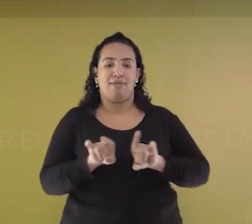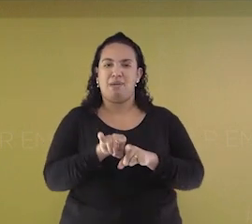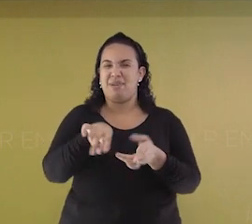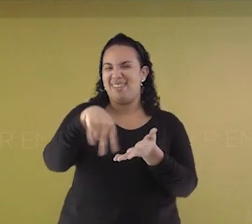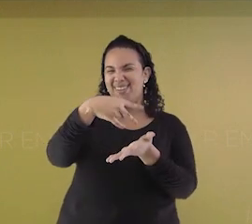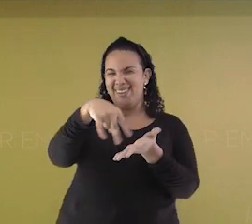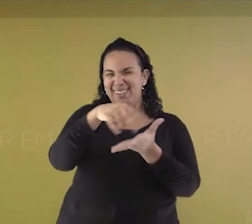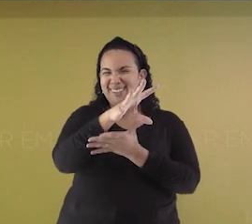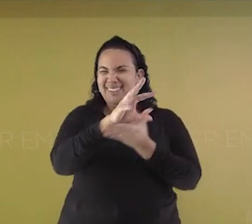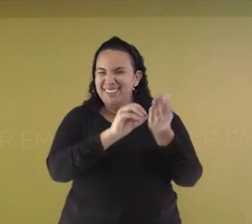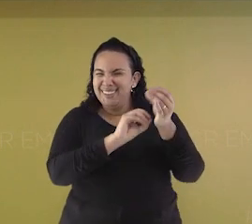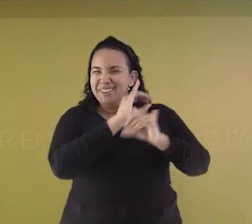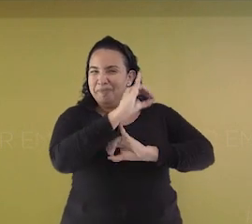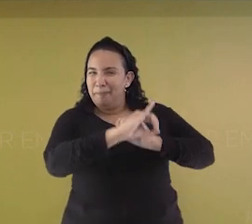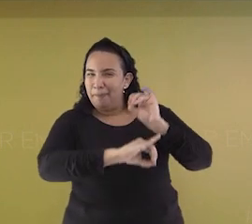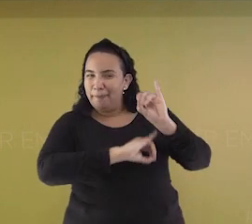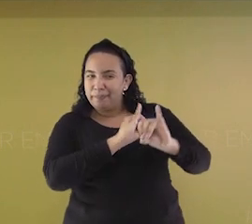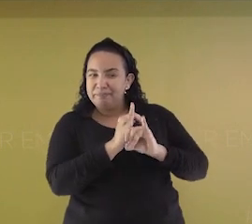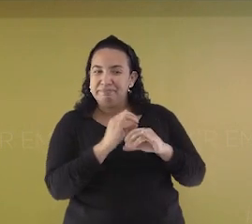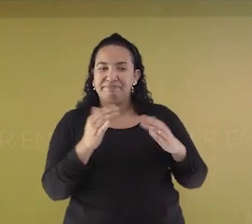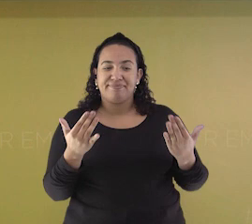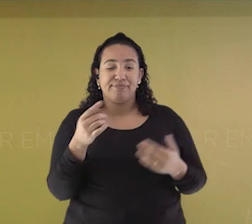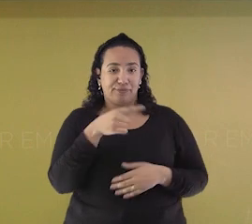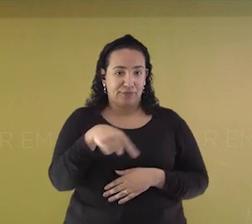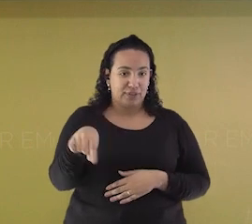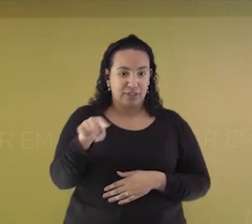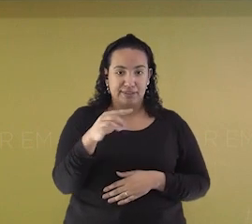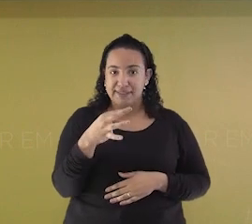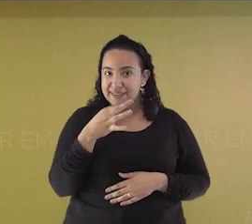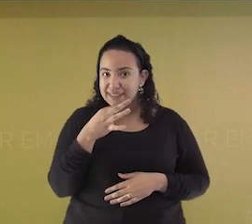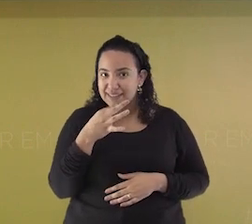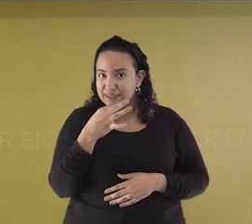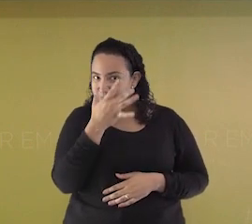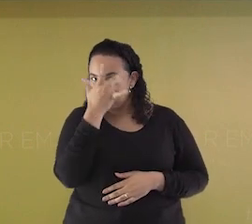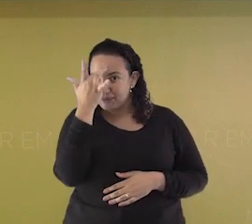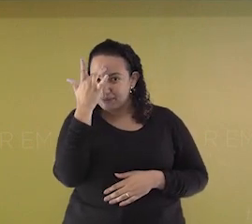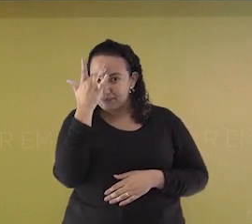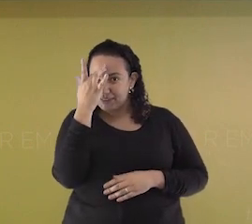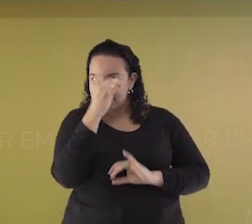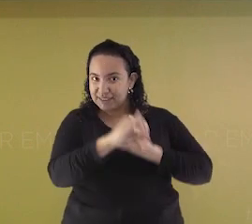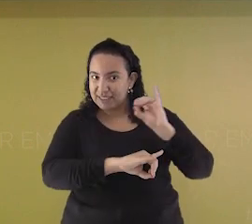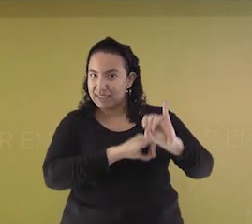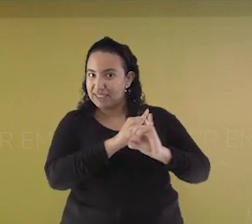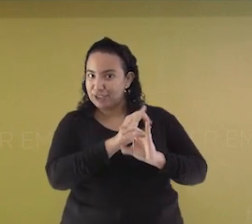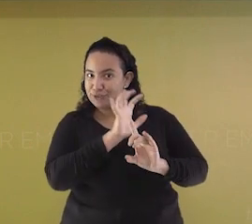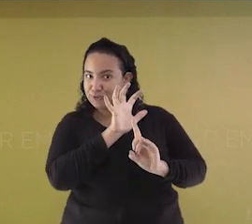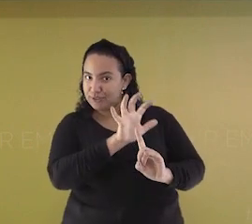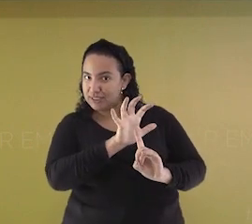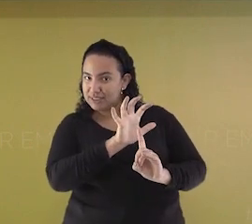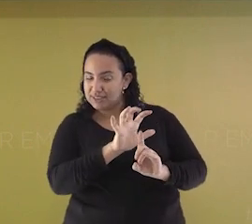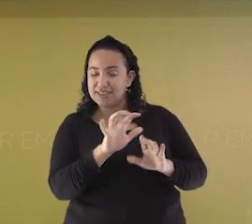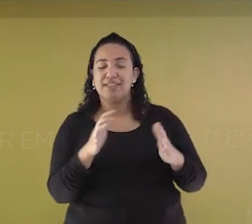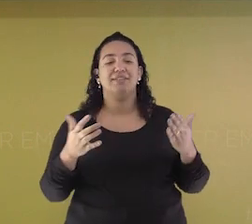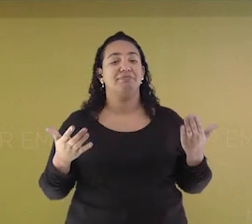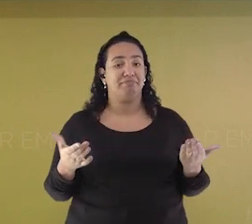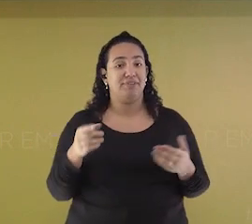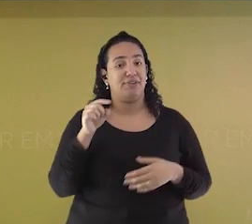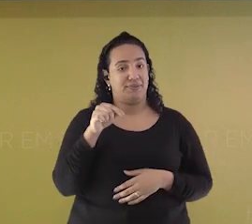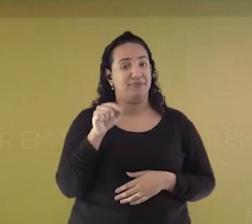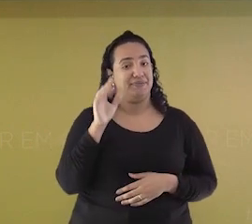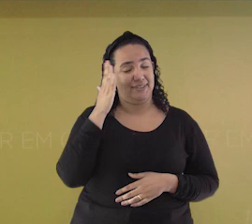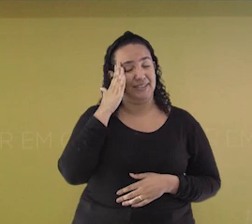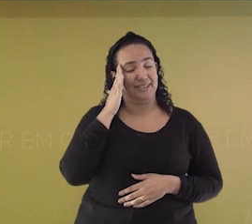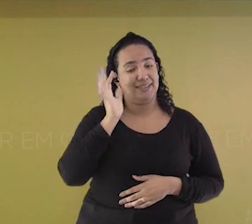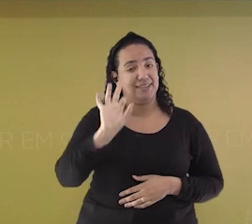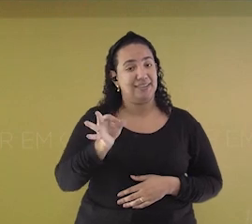dancinhas. Inclusive, você conhece algum influenciador digital? Aposto que sim.